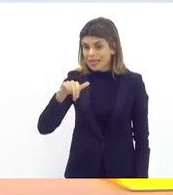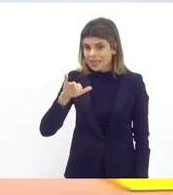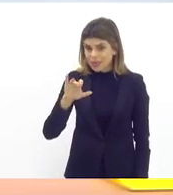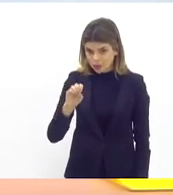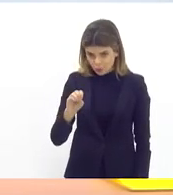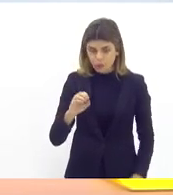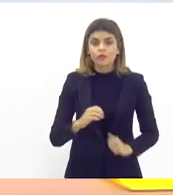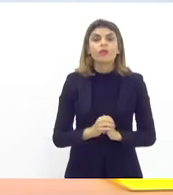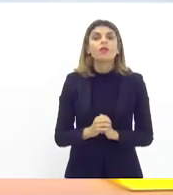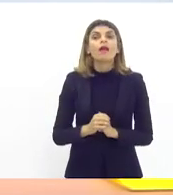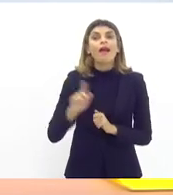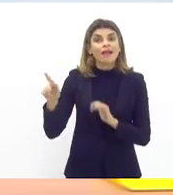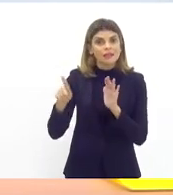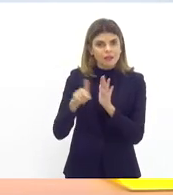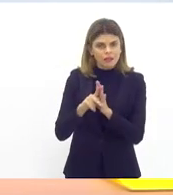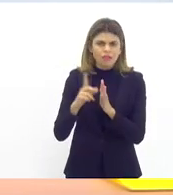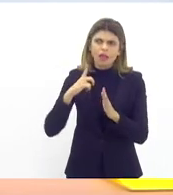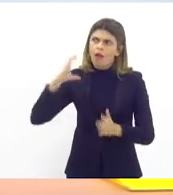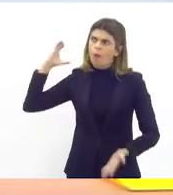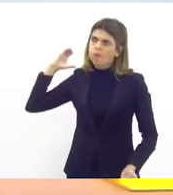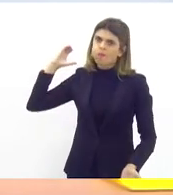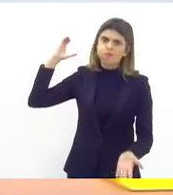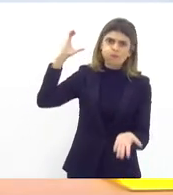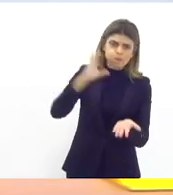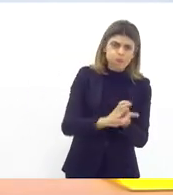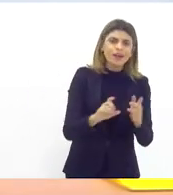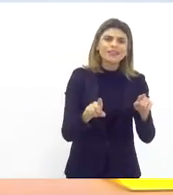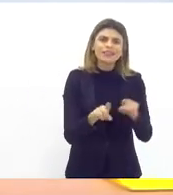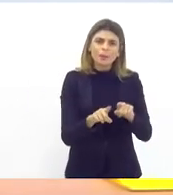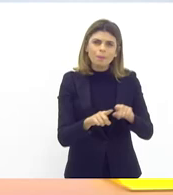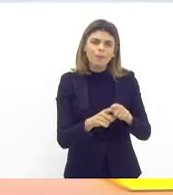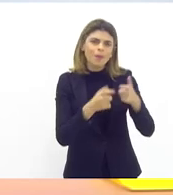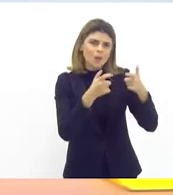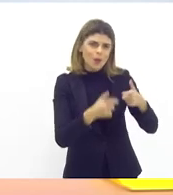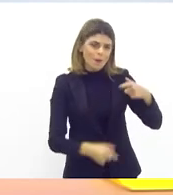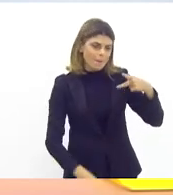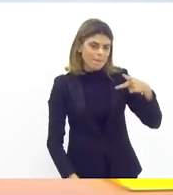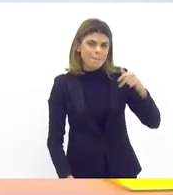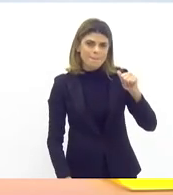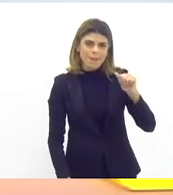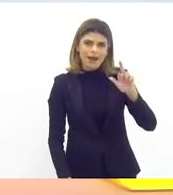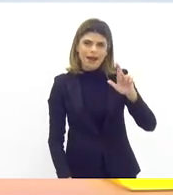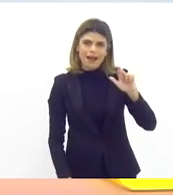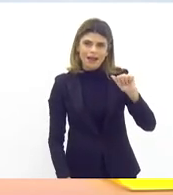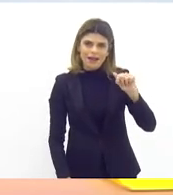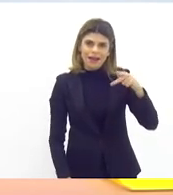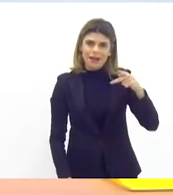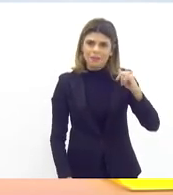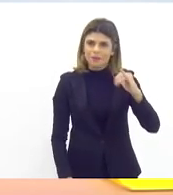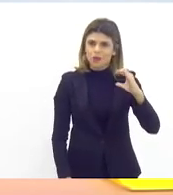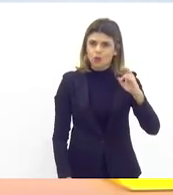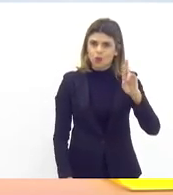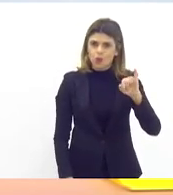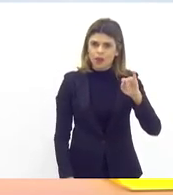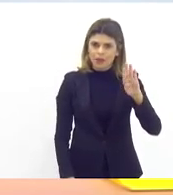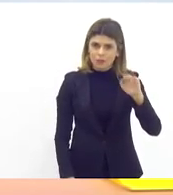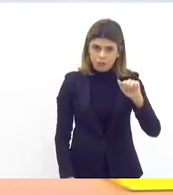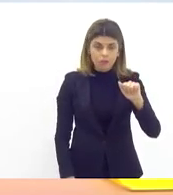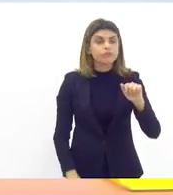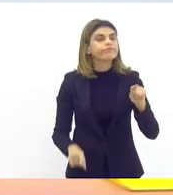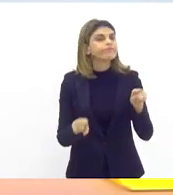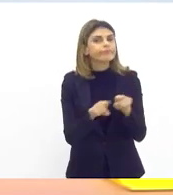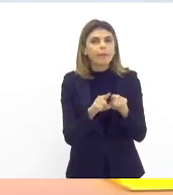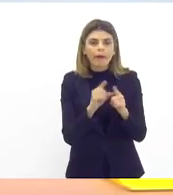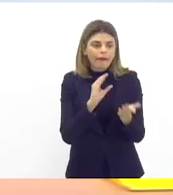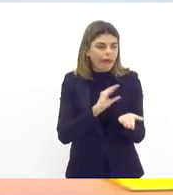Paulo, Paulínia recebe um caminhão de dinheiro, Carapicuíba, que é uma cidade dormitório, recebe muito pouco, praticamente nada, por